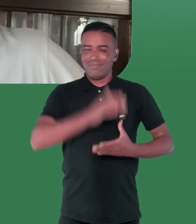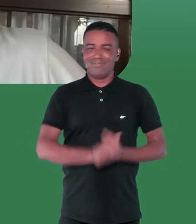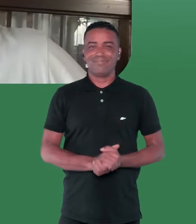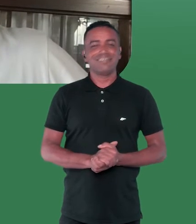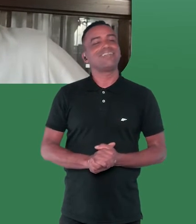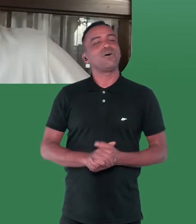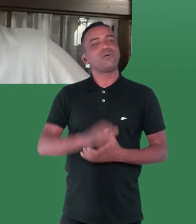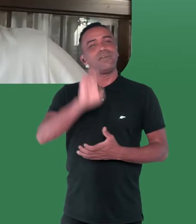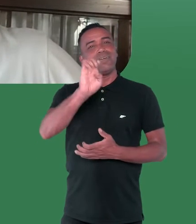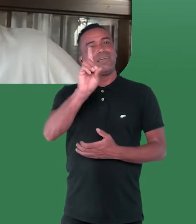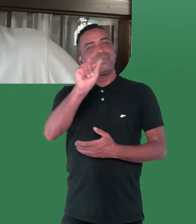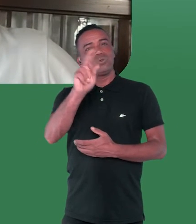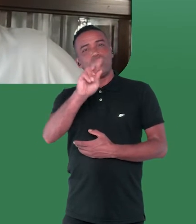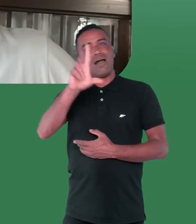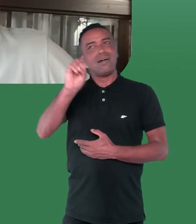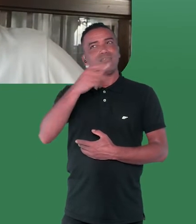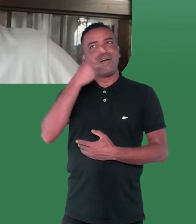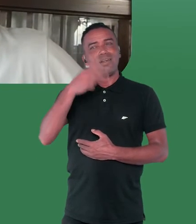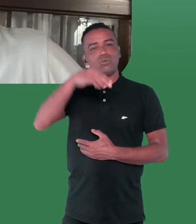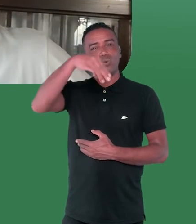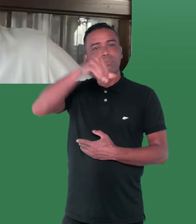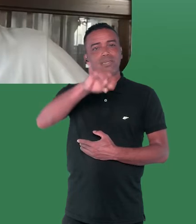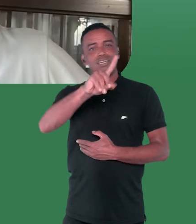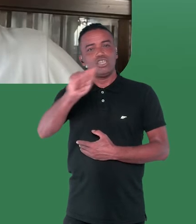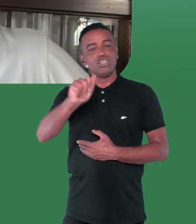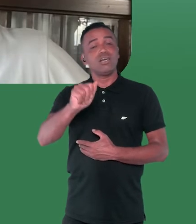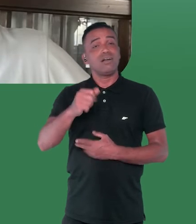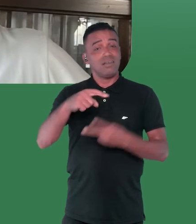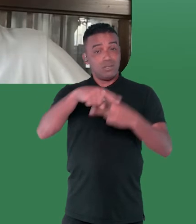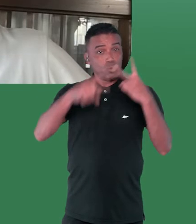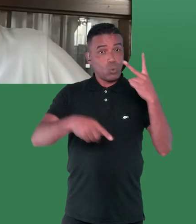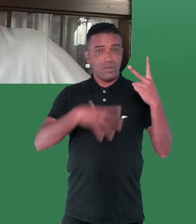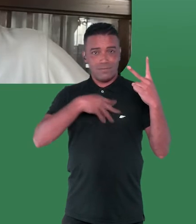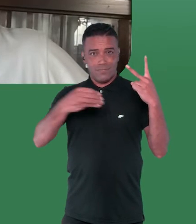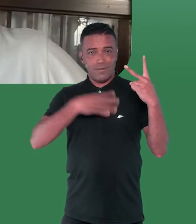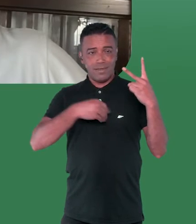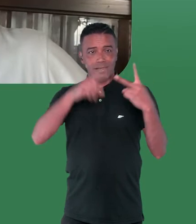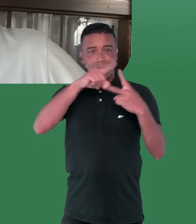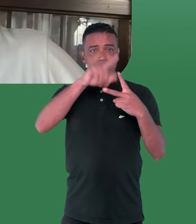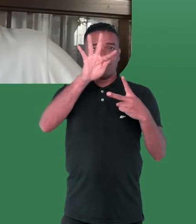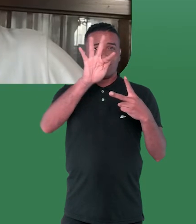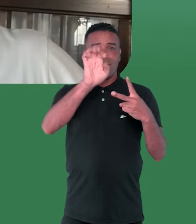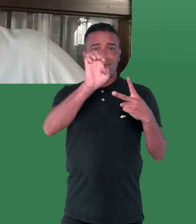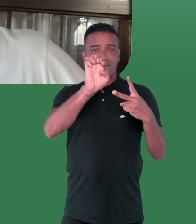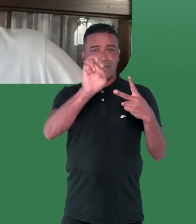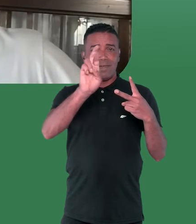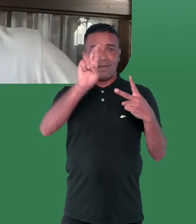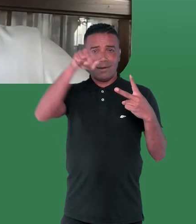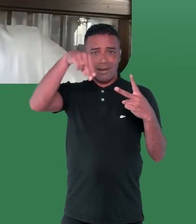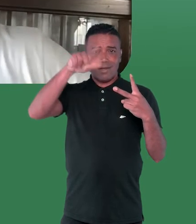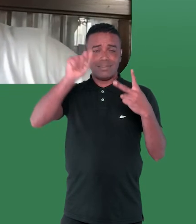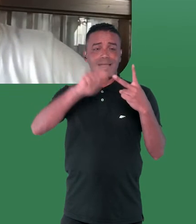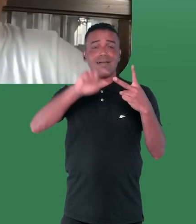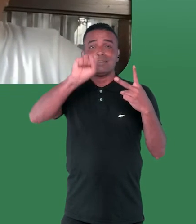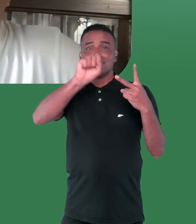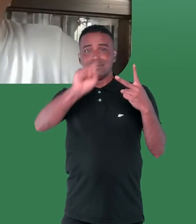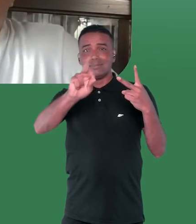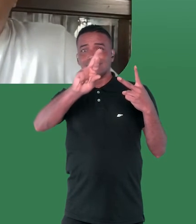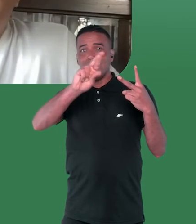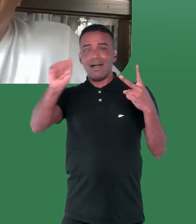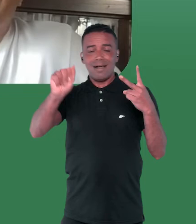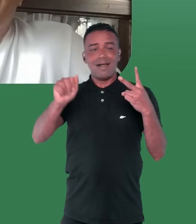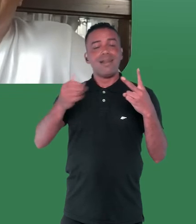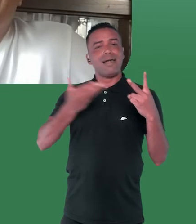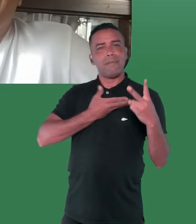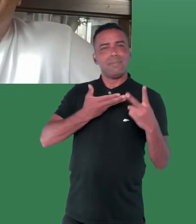Ô, Eduardo, a gente falando da Nídia, né? Você tem duas filhas também, a Fernanda e a Sara. Sara, que é colega da